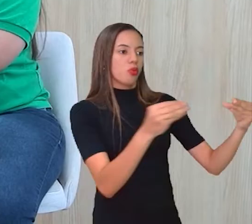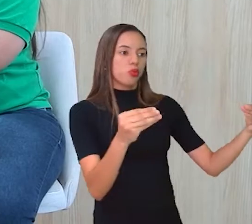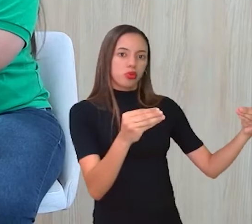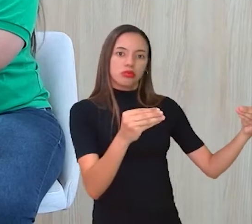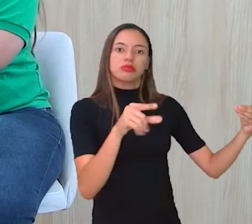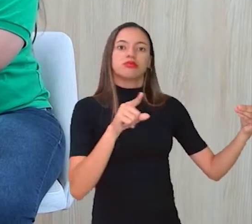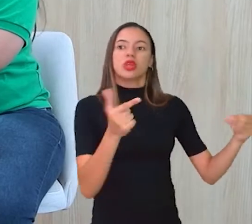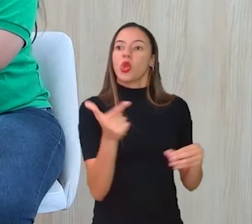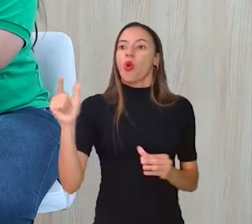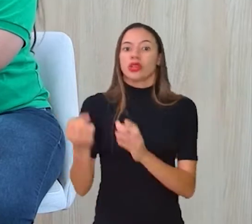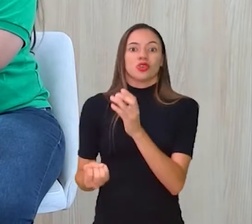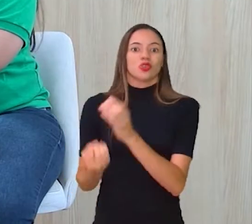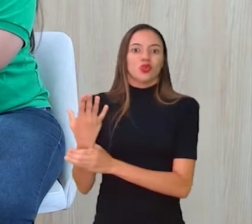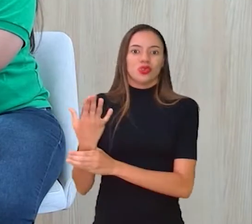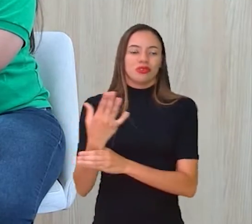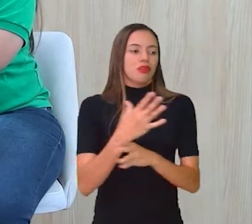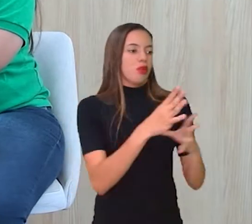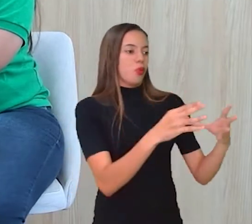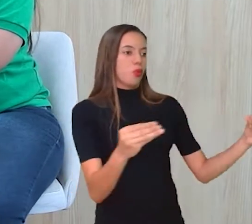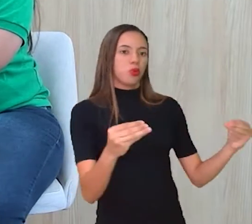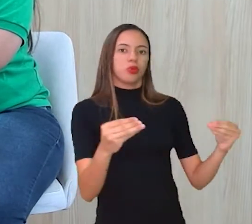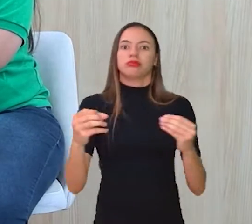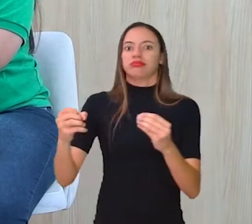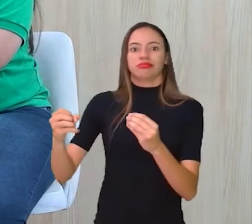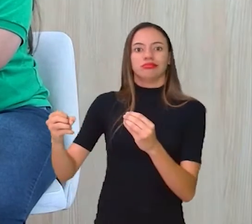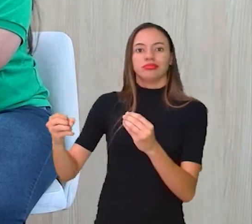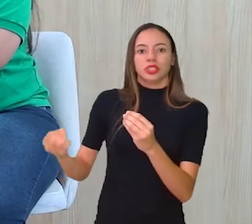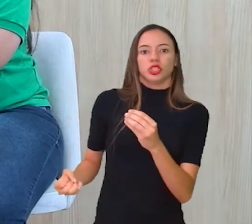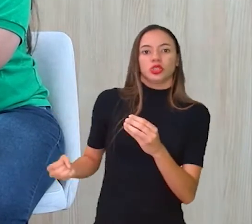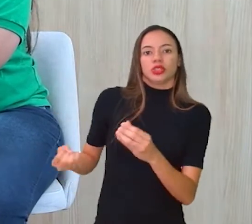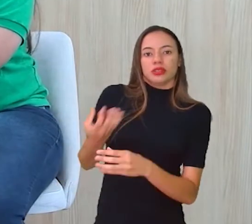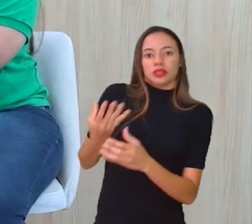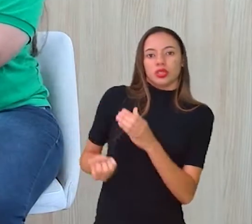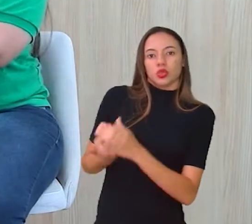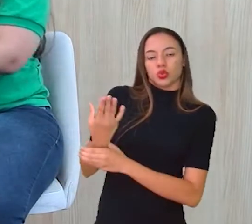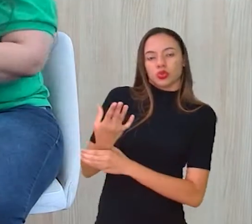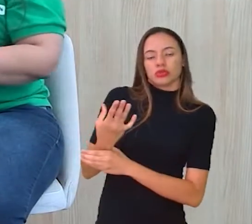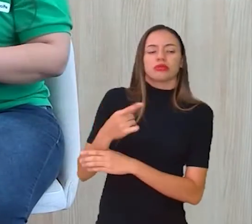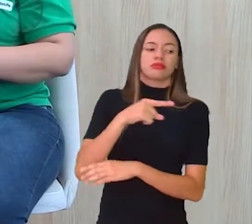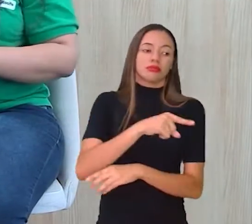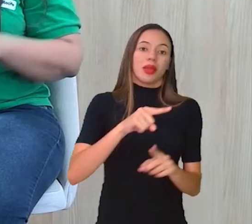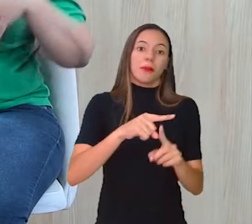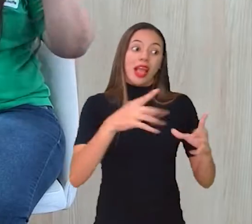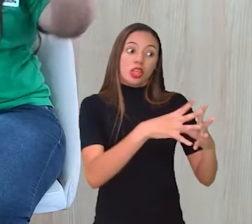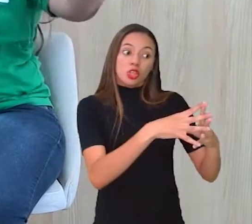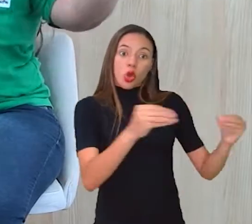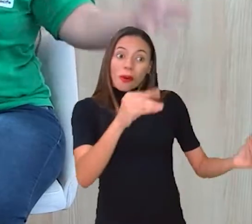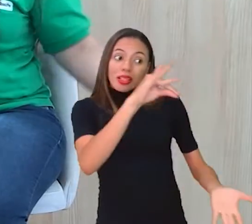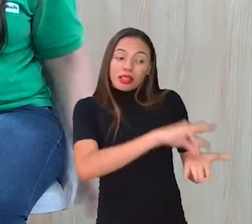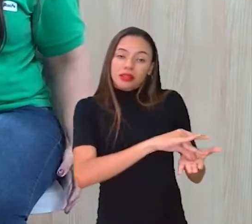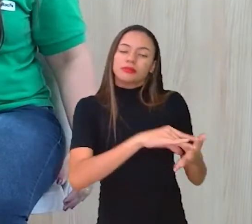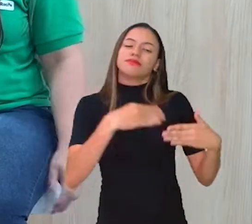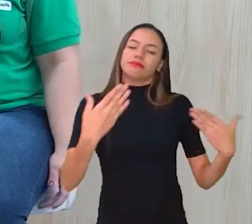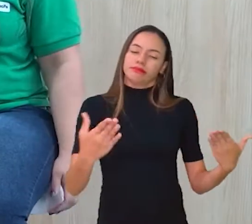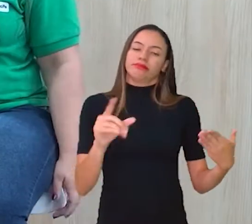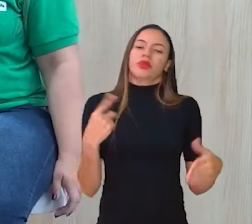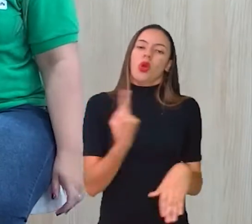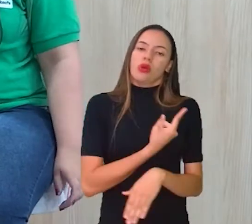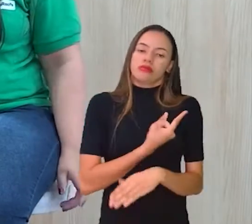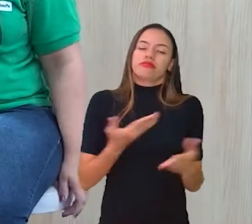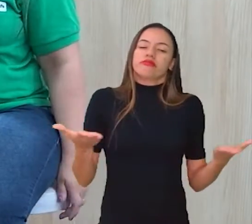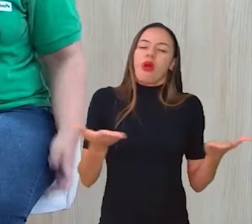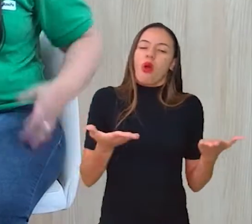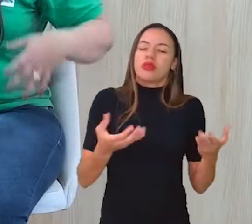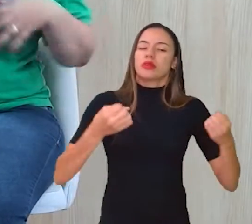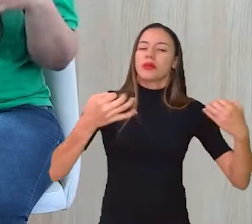uma desaparece entre aspas, tá? Porque a gente fala muito hoje, para você, estudante principalmente, né, Tiago?